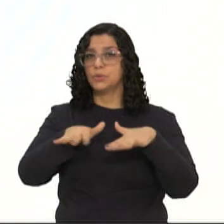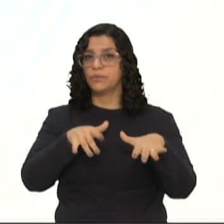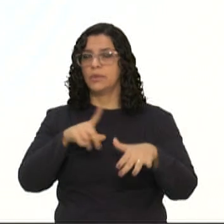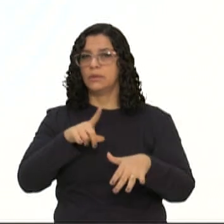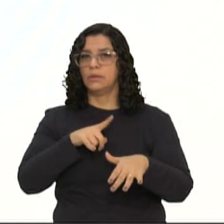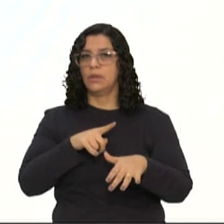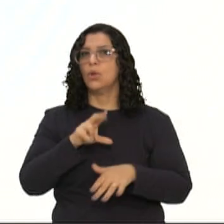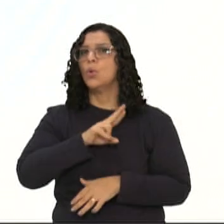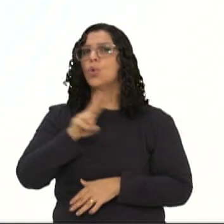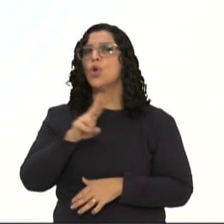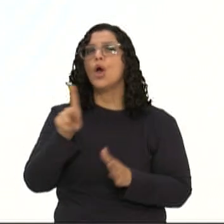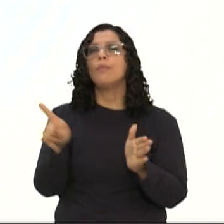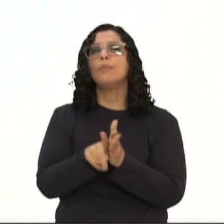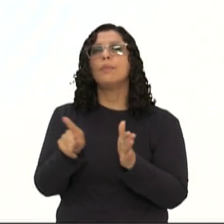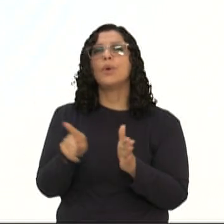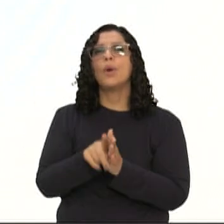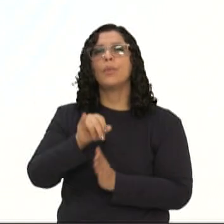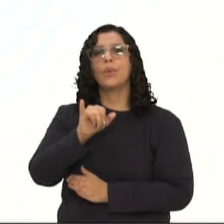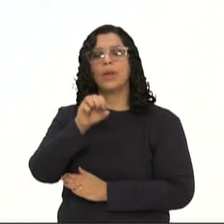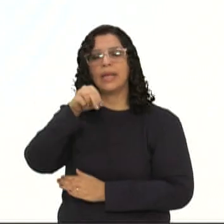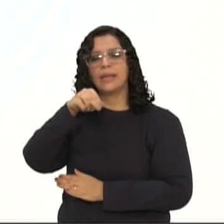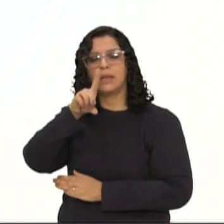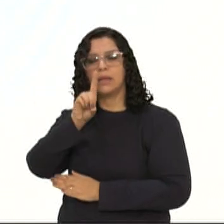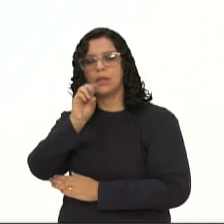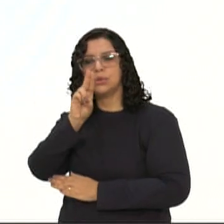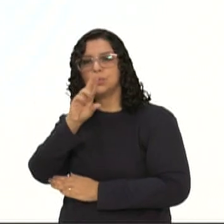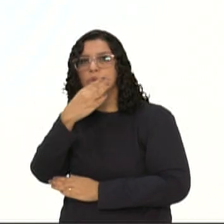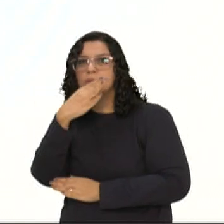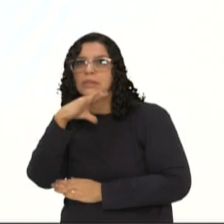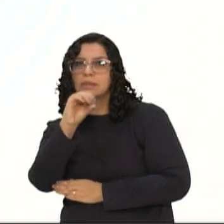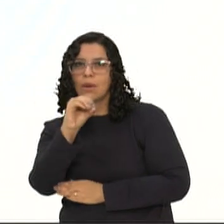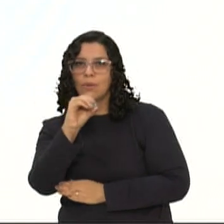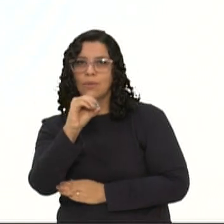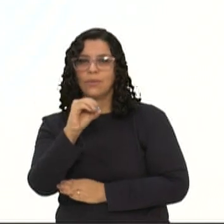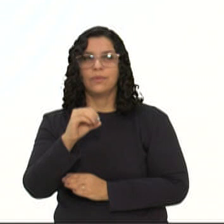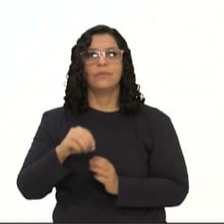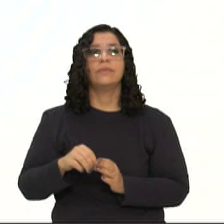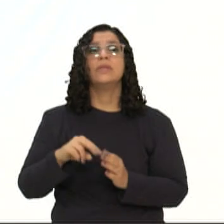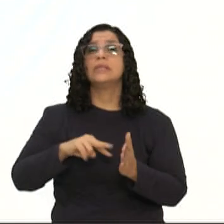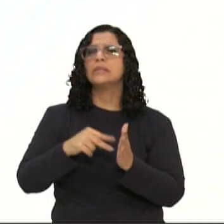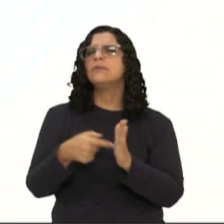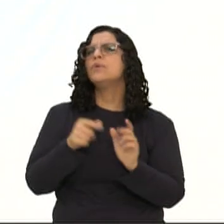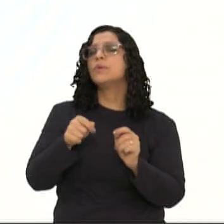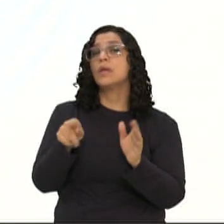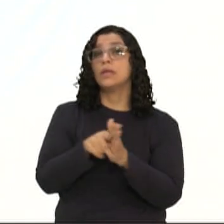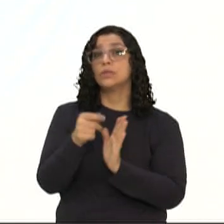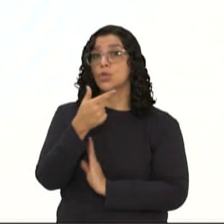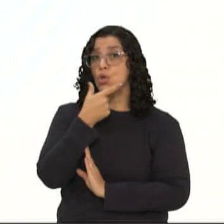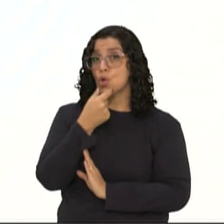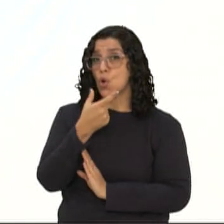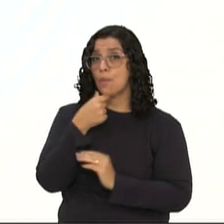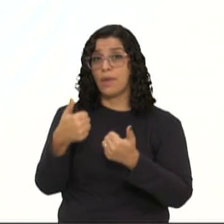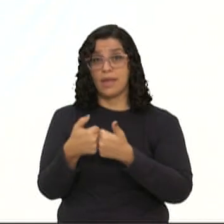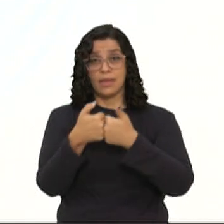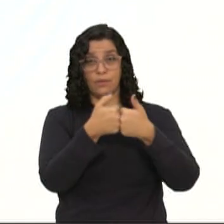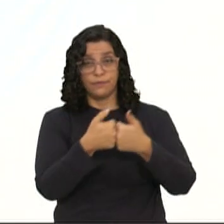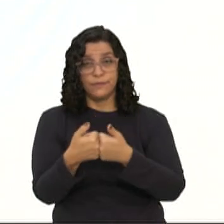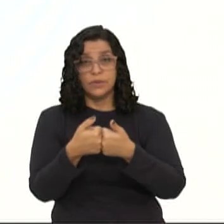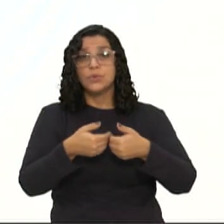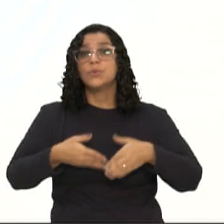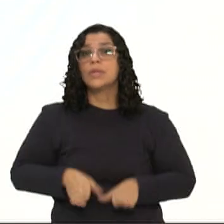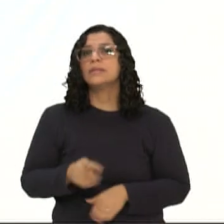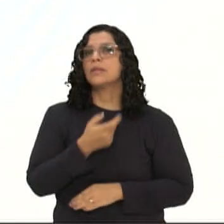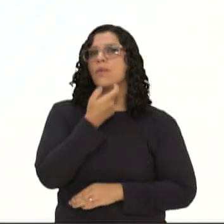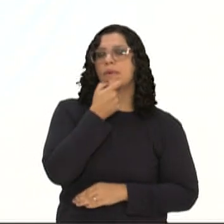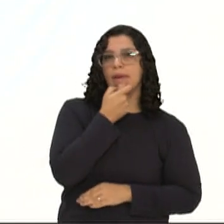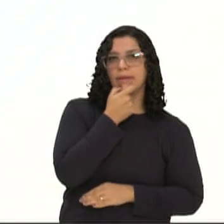fenômeno chamado indução eletromagnética. Faraday foi um físico inglês e o Lenz foi